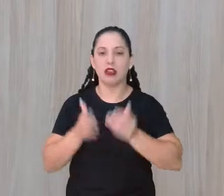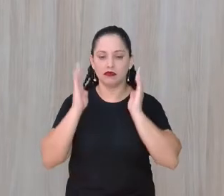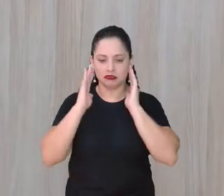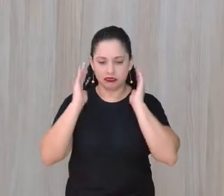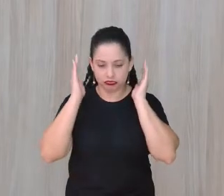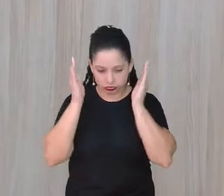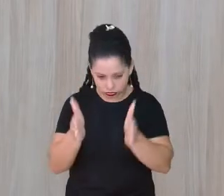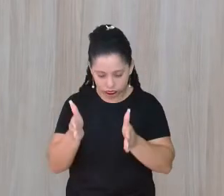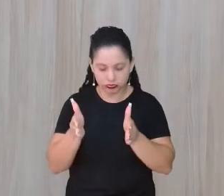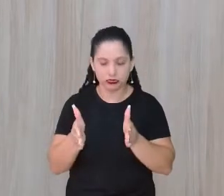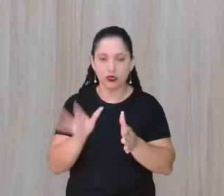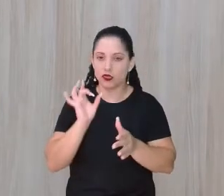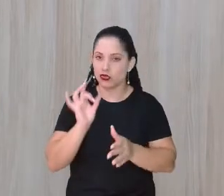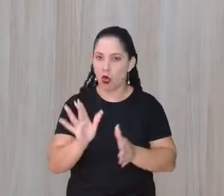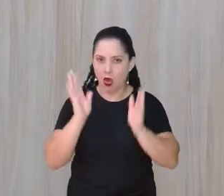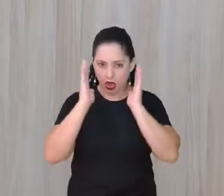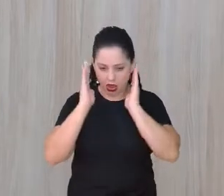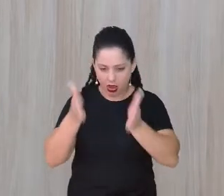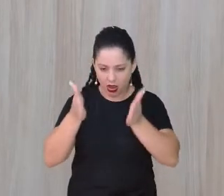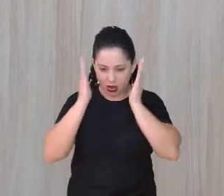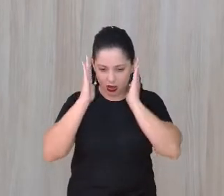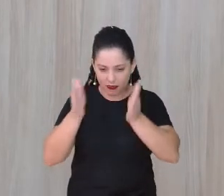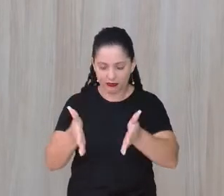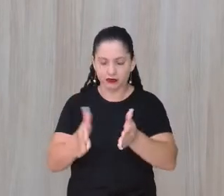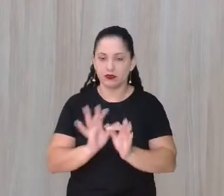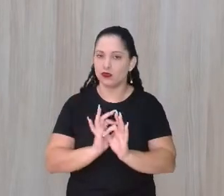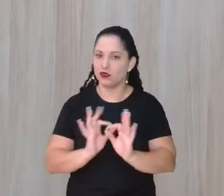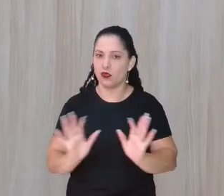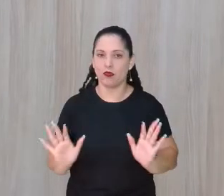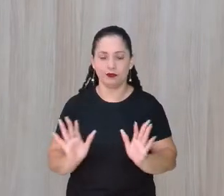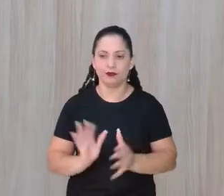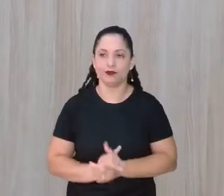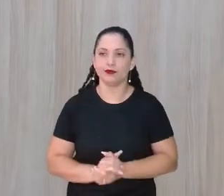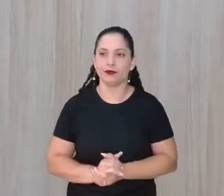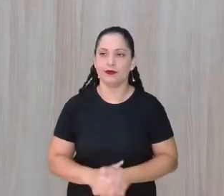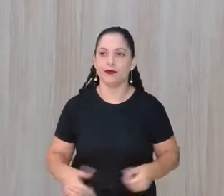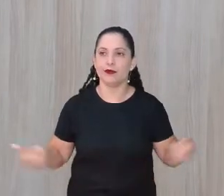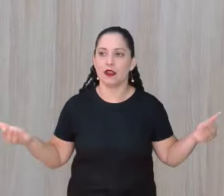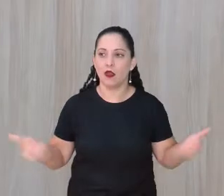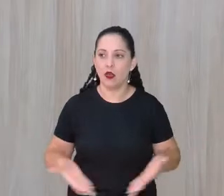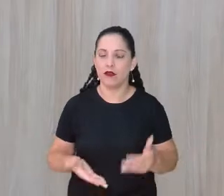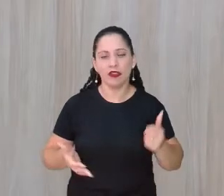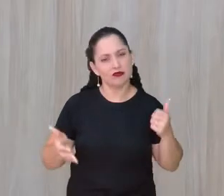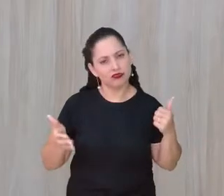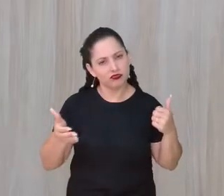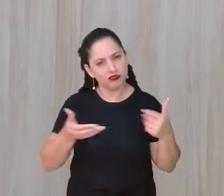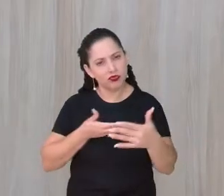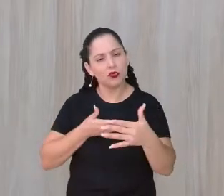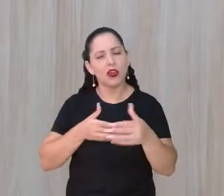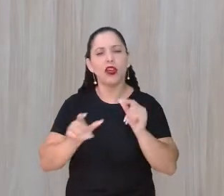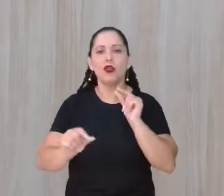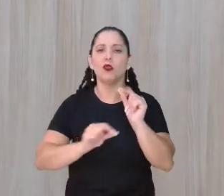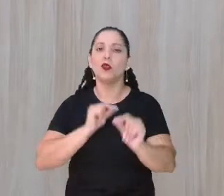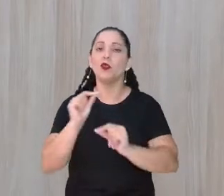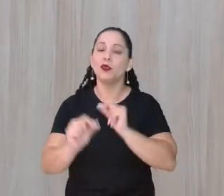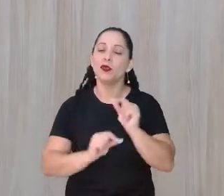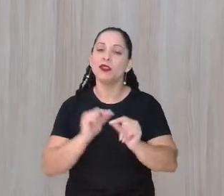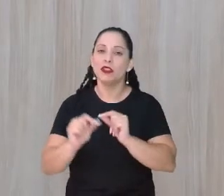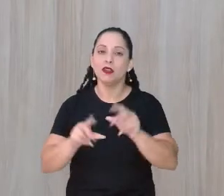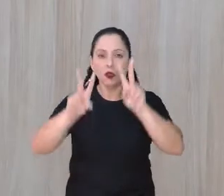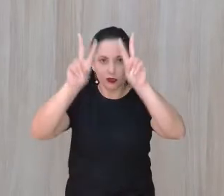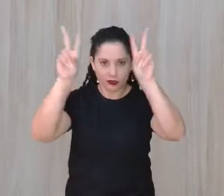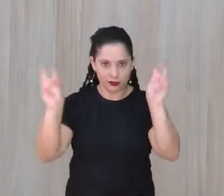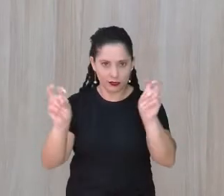aos interesses ali daquela alta burguesia. Bom, a gente vai dar continuidade, né, a essa questão aí